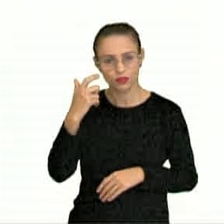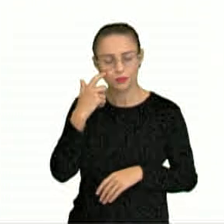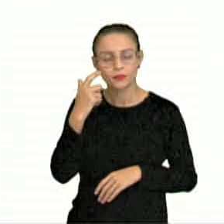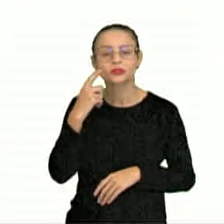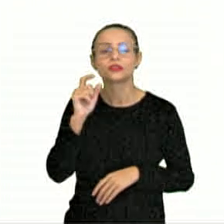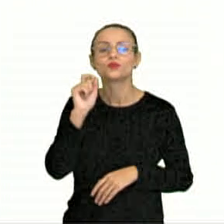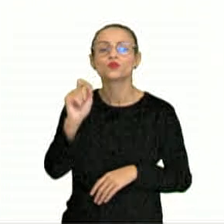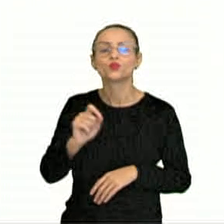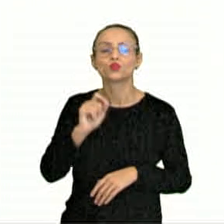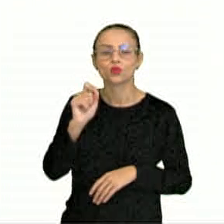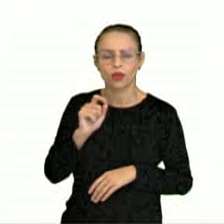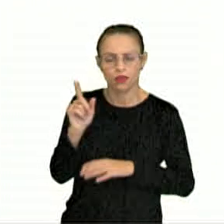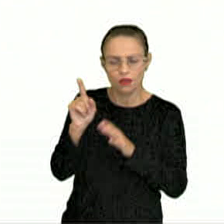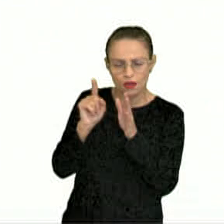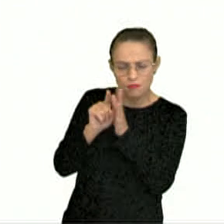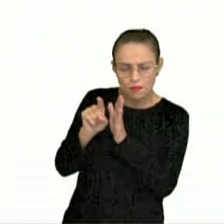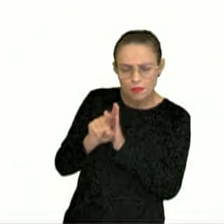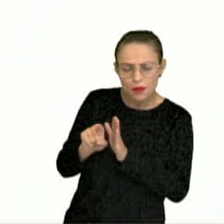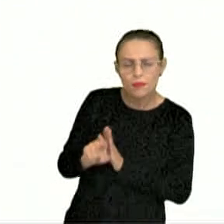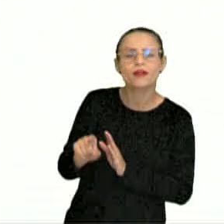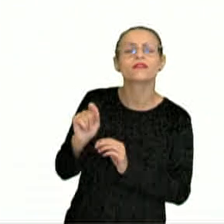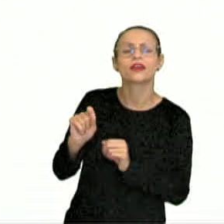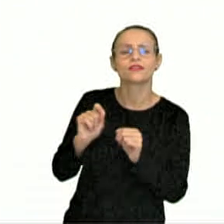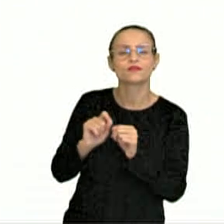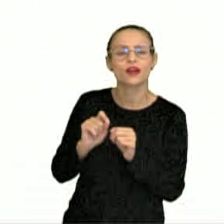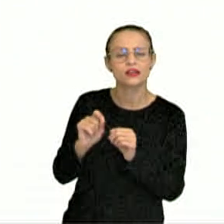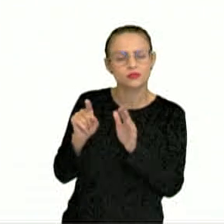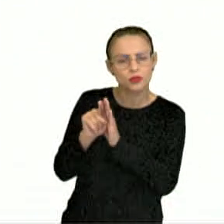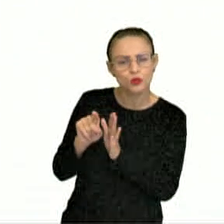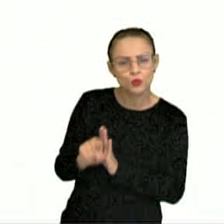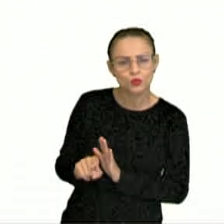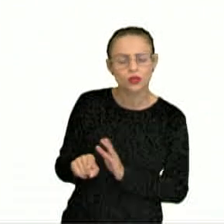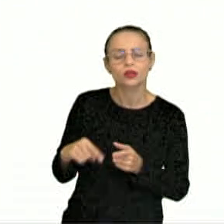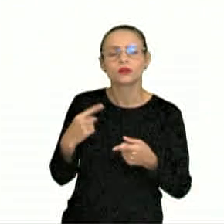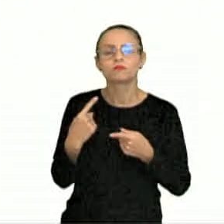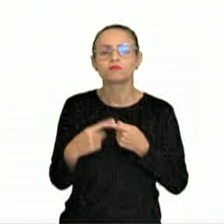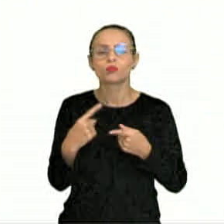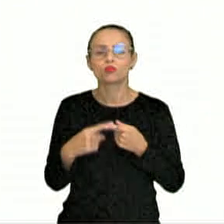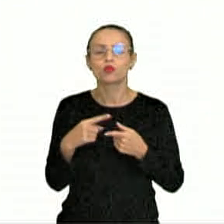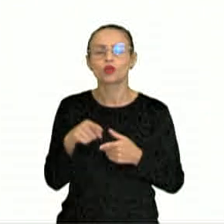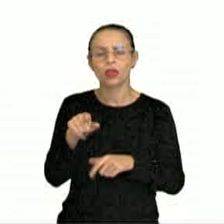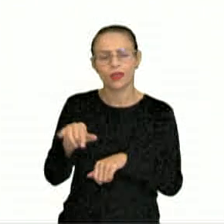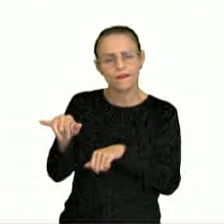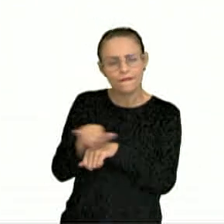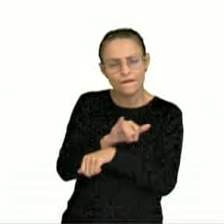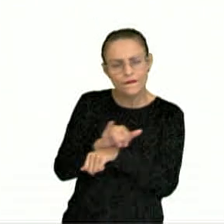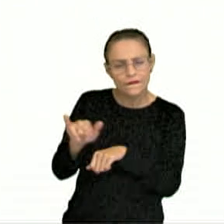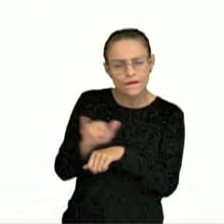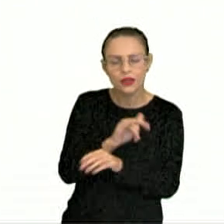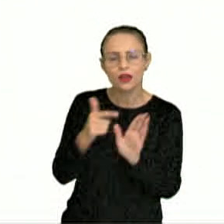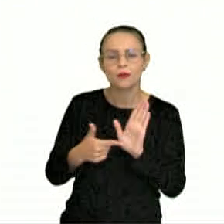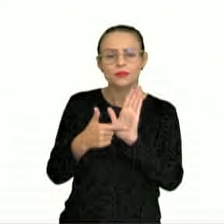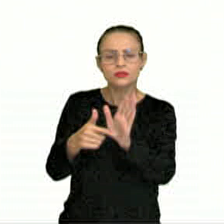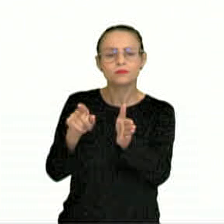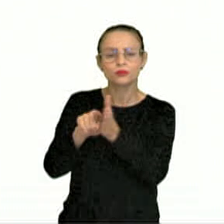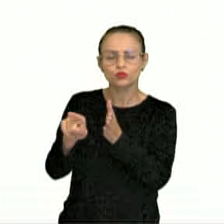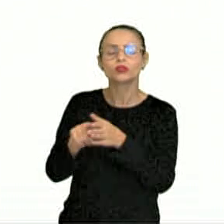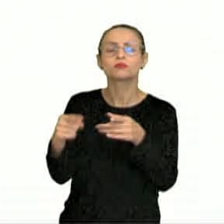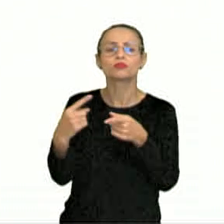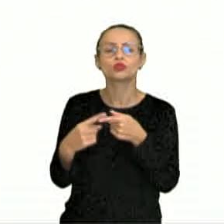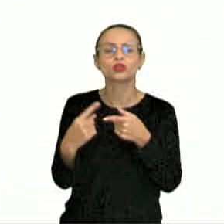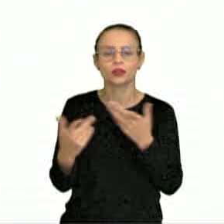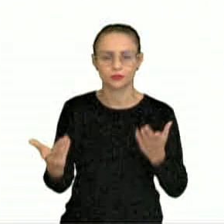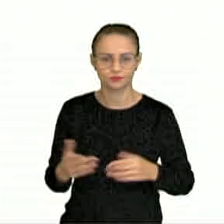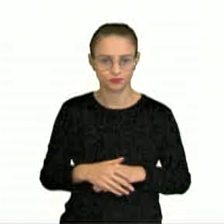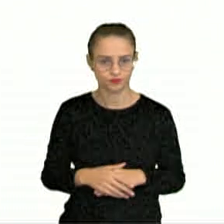quem formula as perguntas destacadas no trecho? Por que esse recurso de apresentar perguntas foi usado?